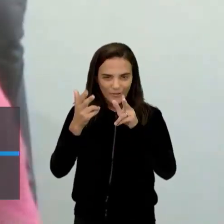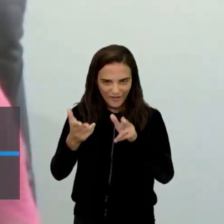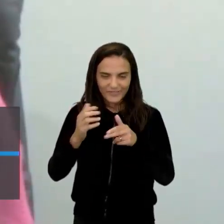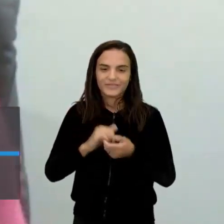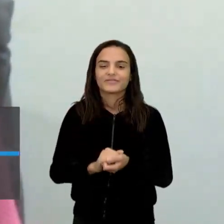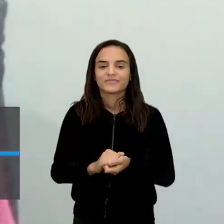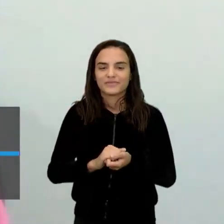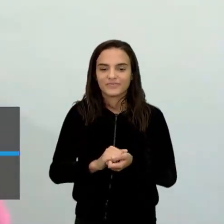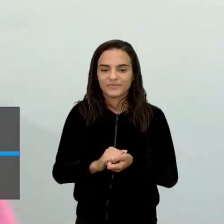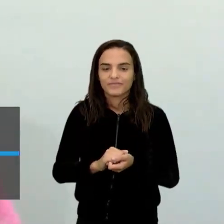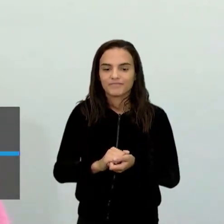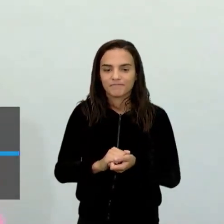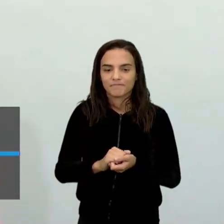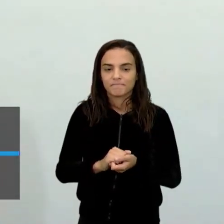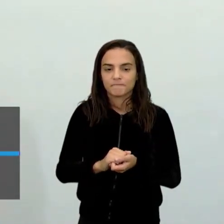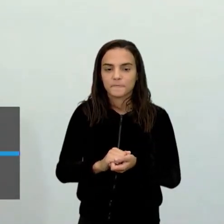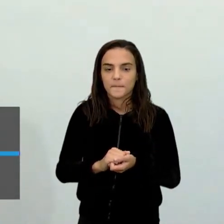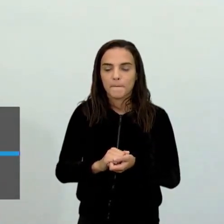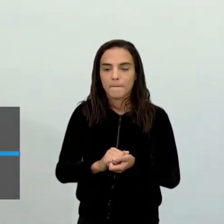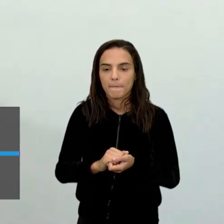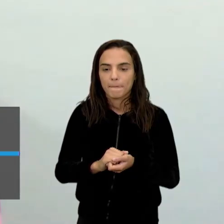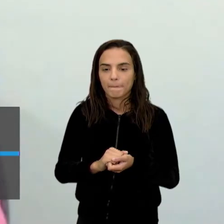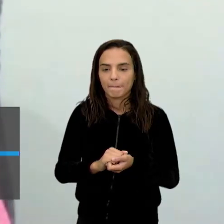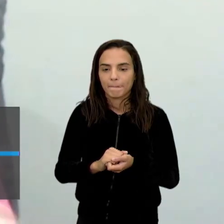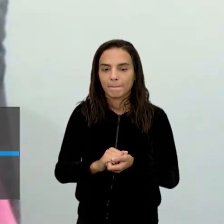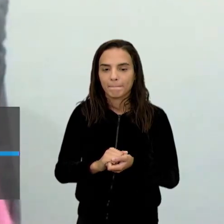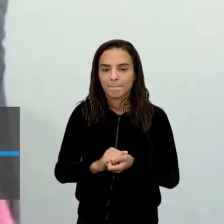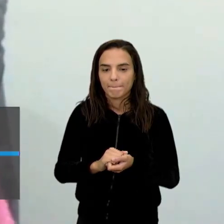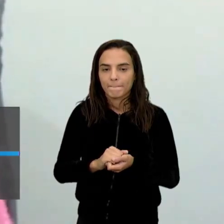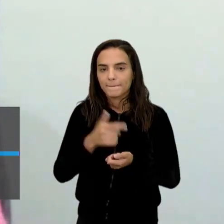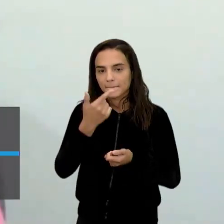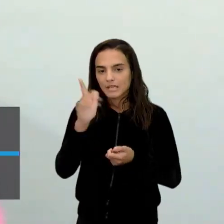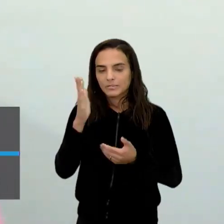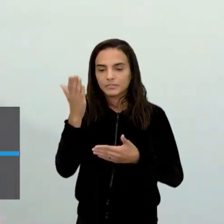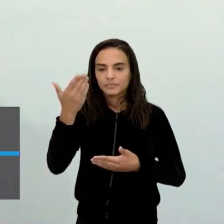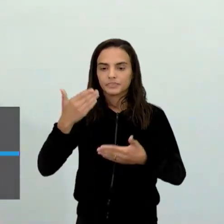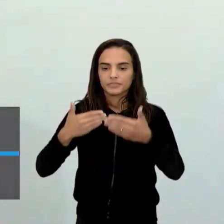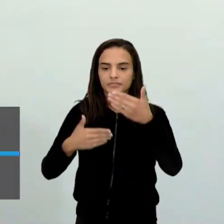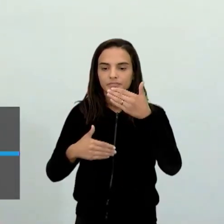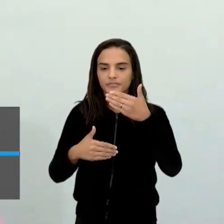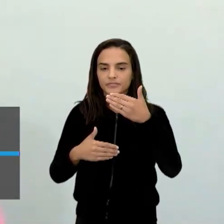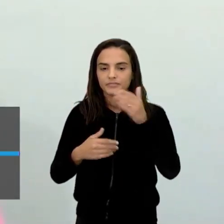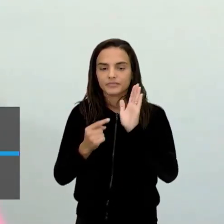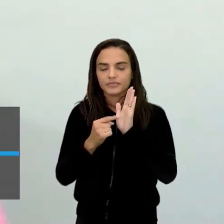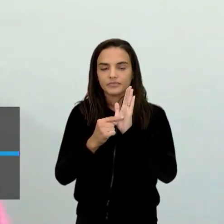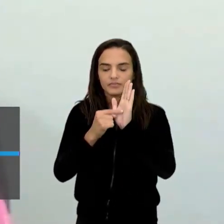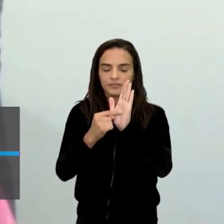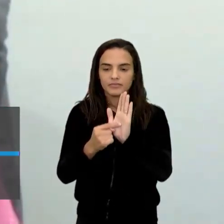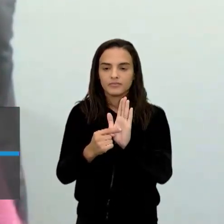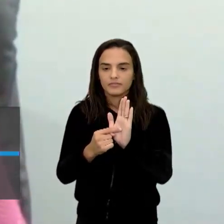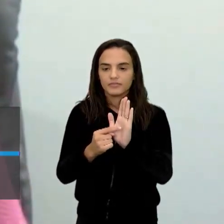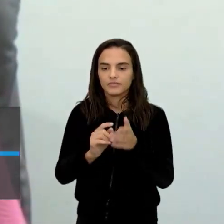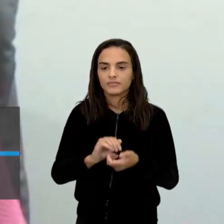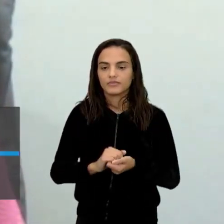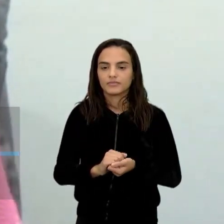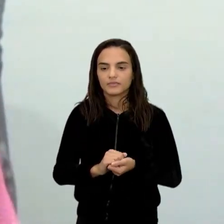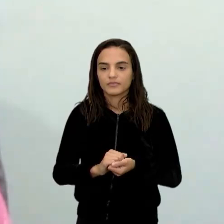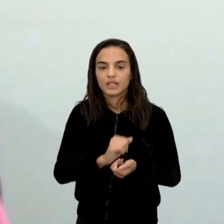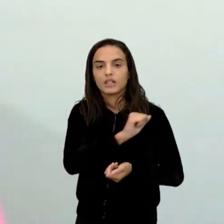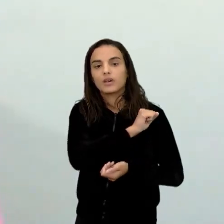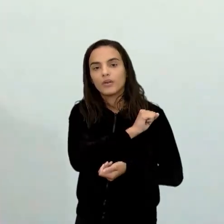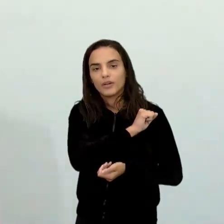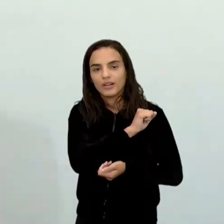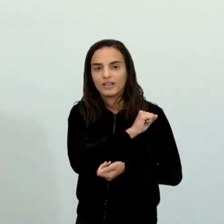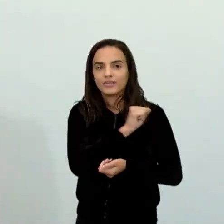Não convencional a ele, tá? No próximo slide, eu trago o aluno